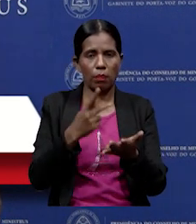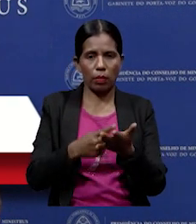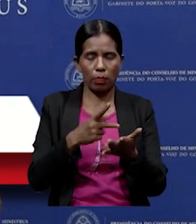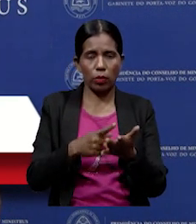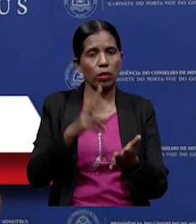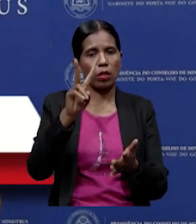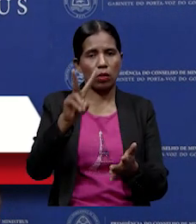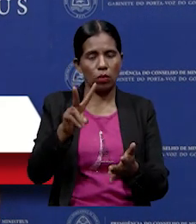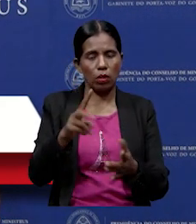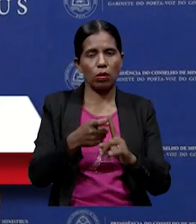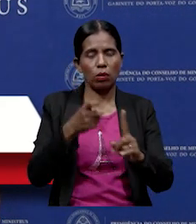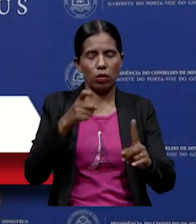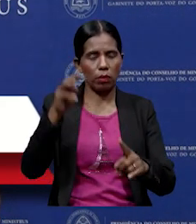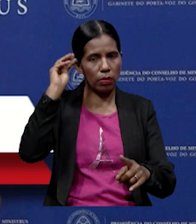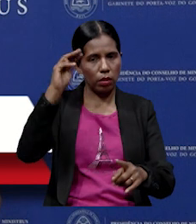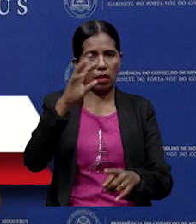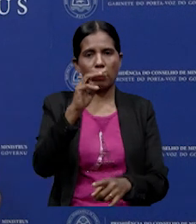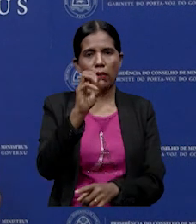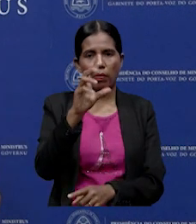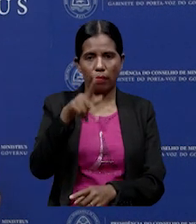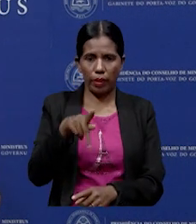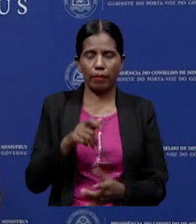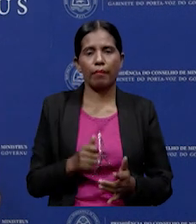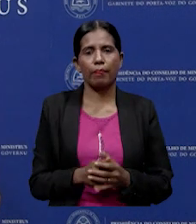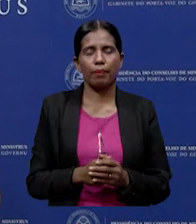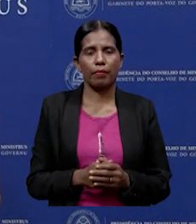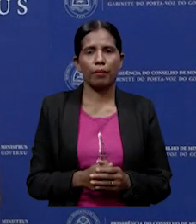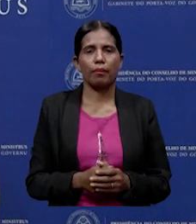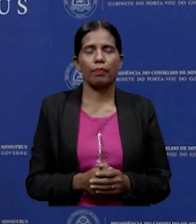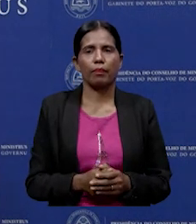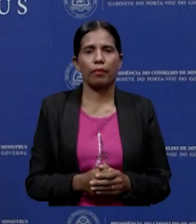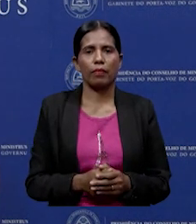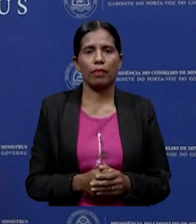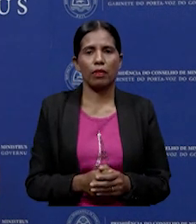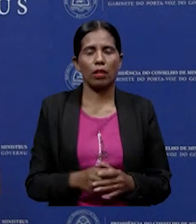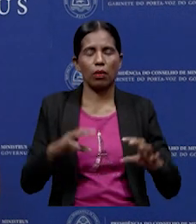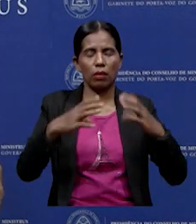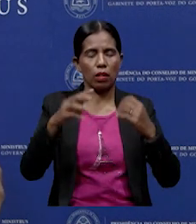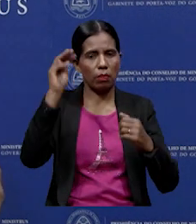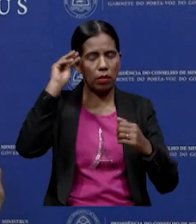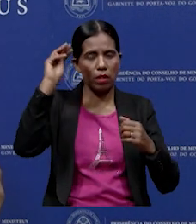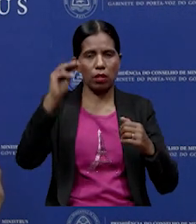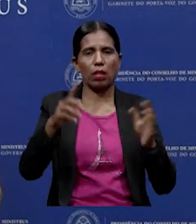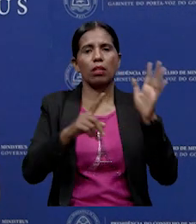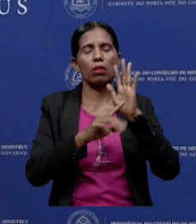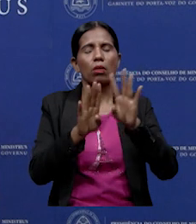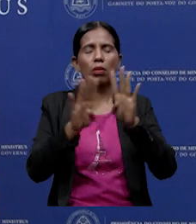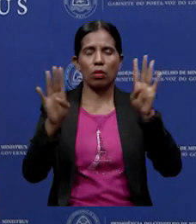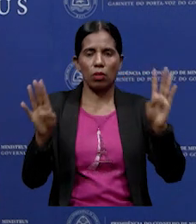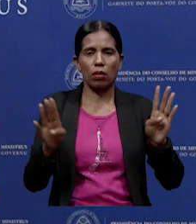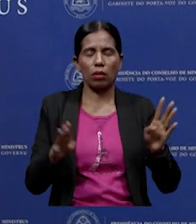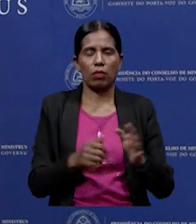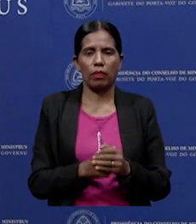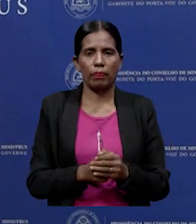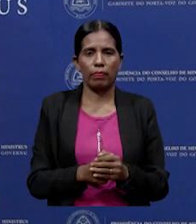rua Husi Ministro Obras Públicas. Hoje, o Conselho Ministro, na deliberação, autoriza a turloque procedimento e